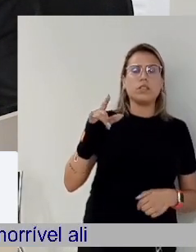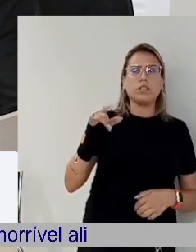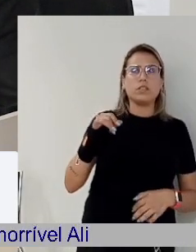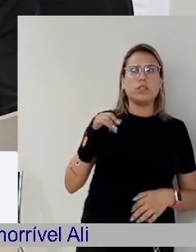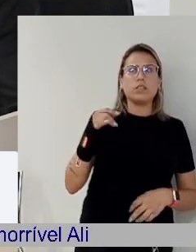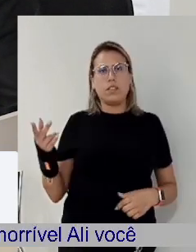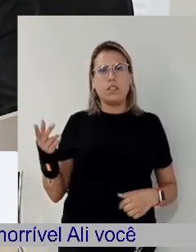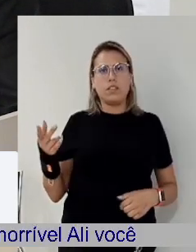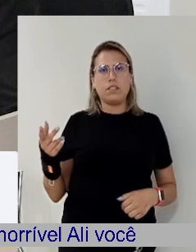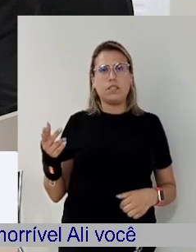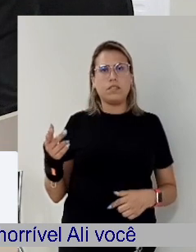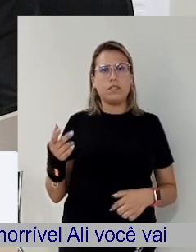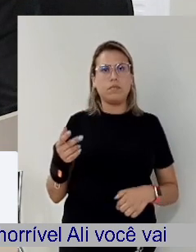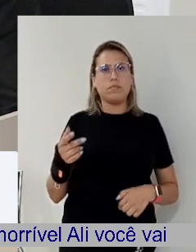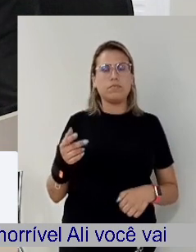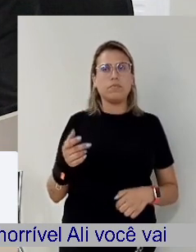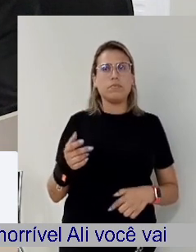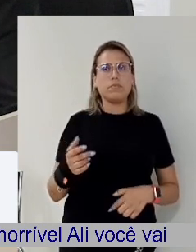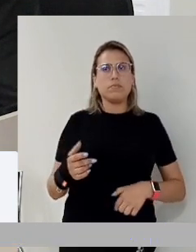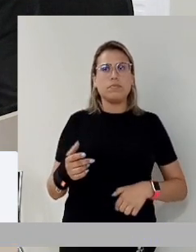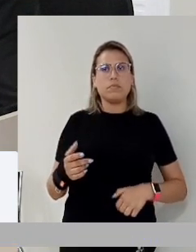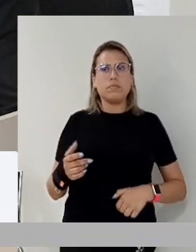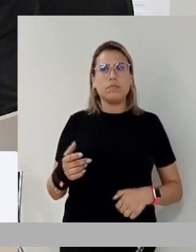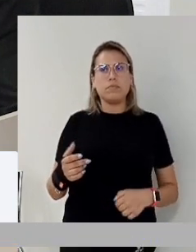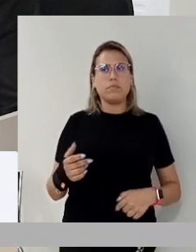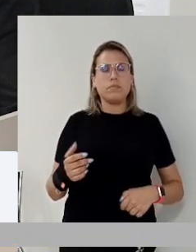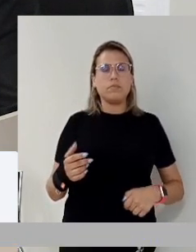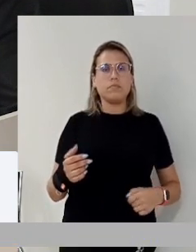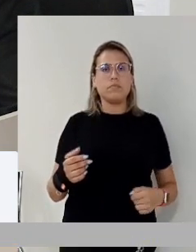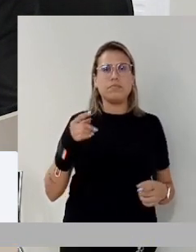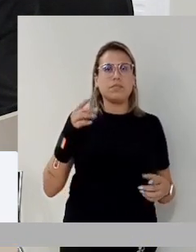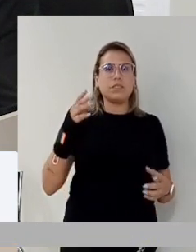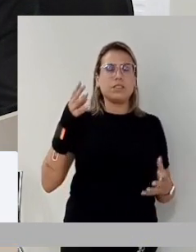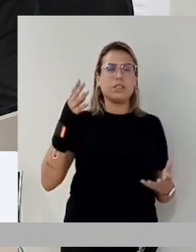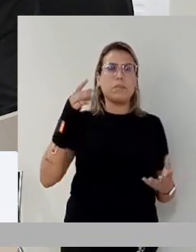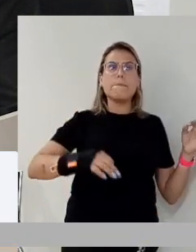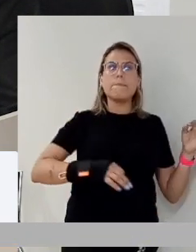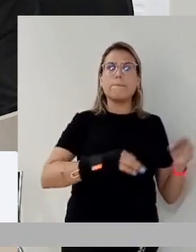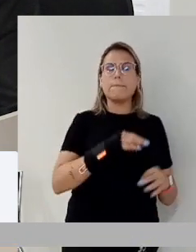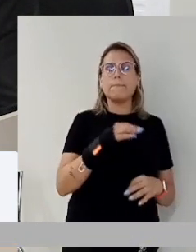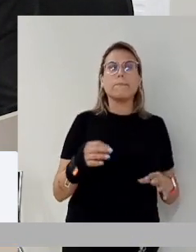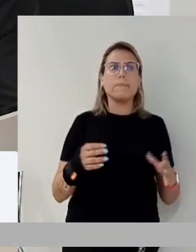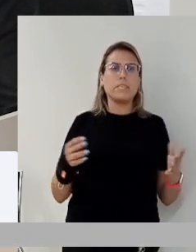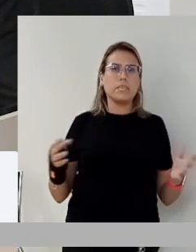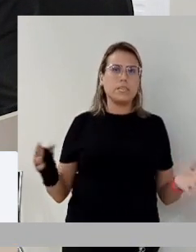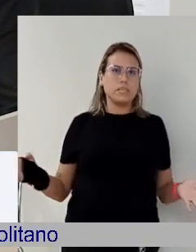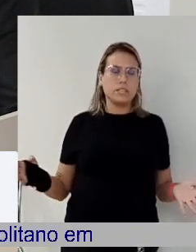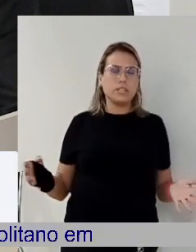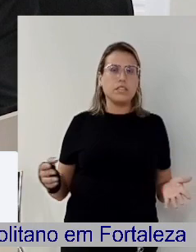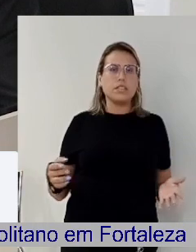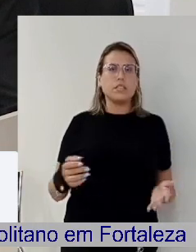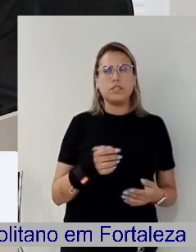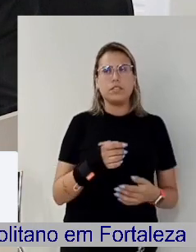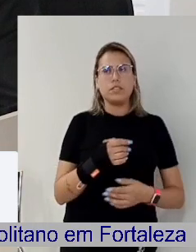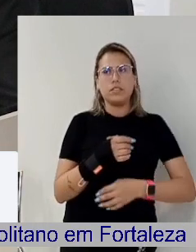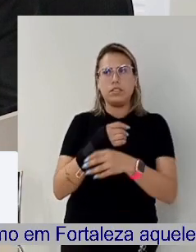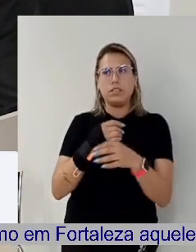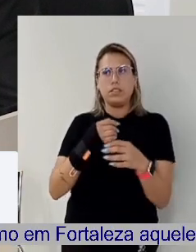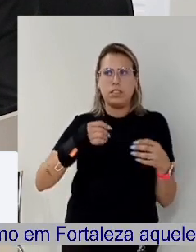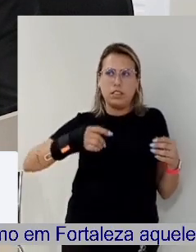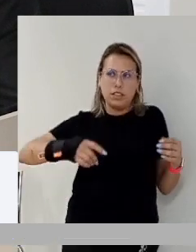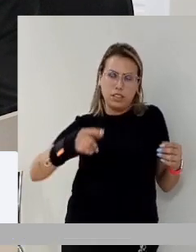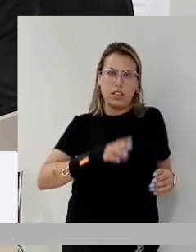horrorizado quando eu vi aquele lixão ali urubus aquela Mosqueiro enfim o chorum da do Aquilo é uma coisa